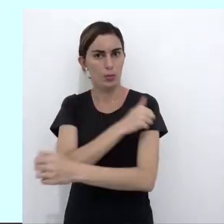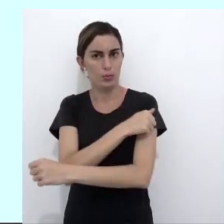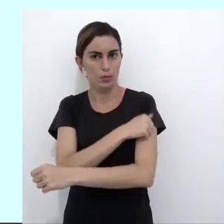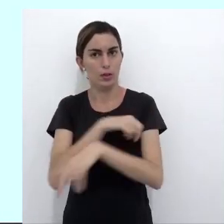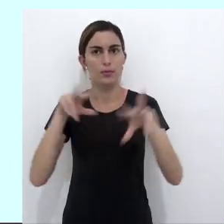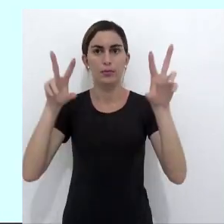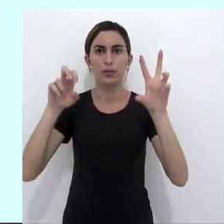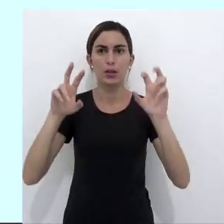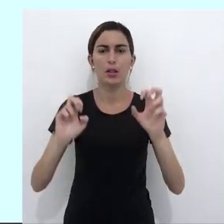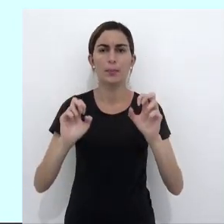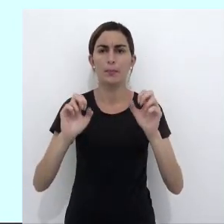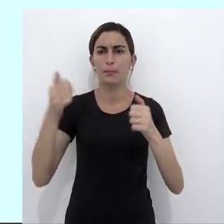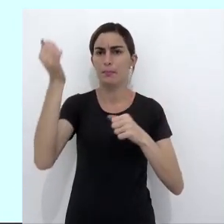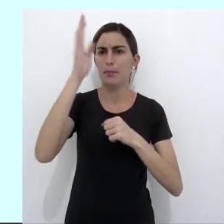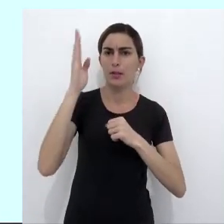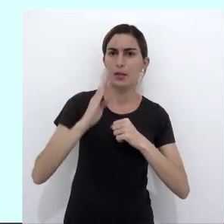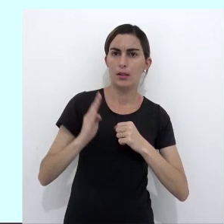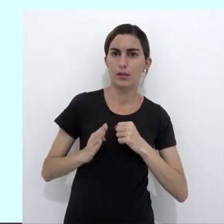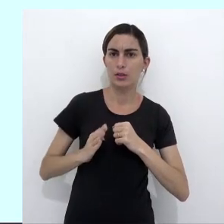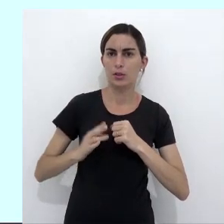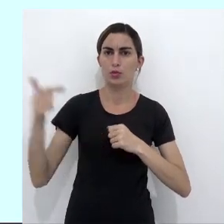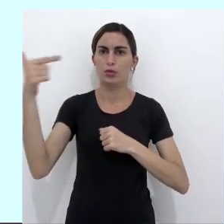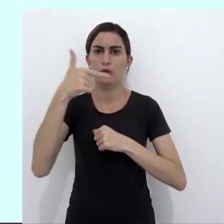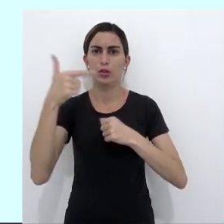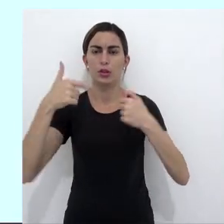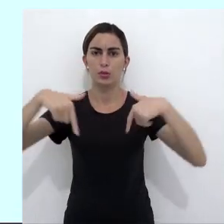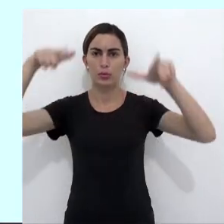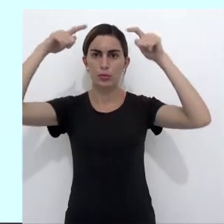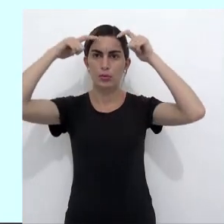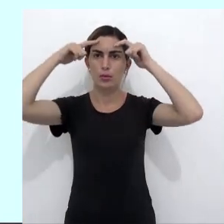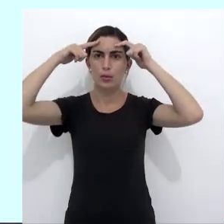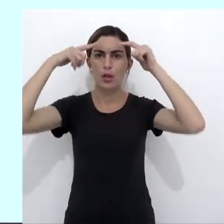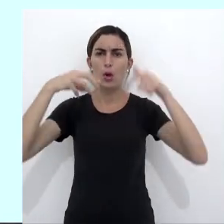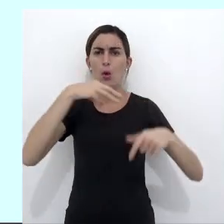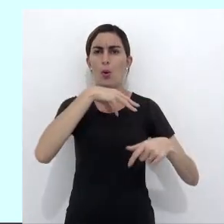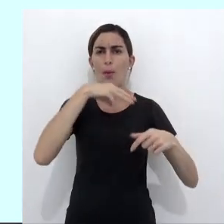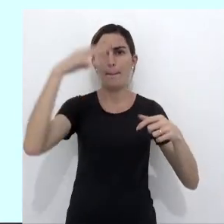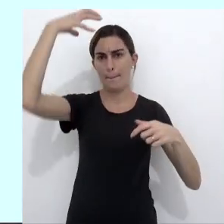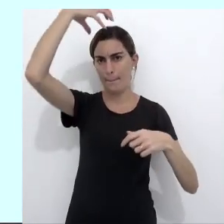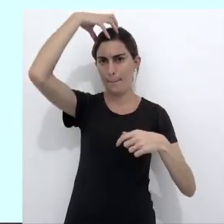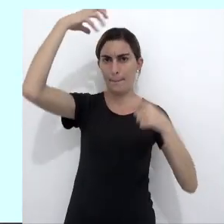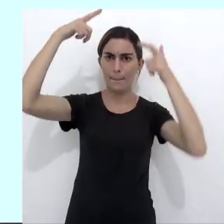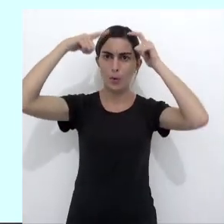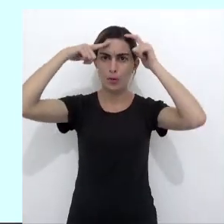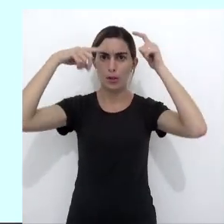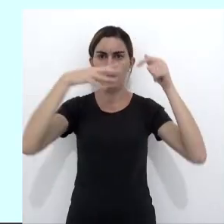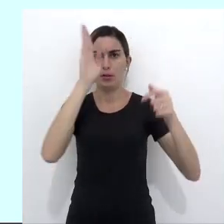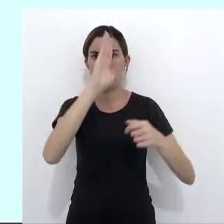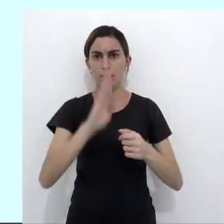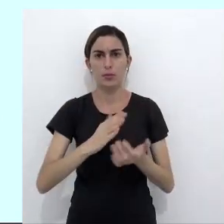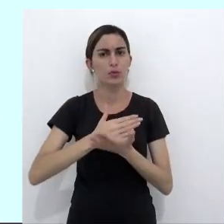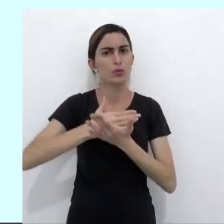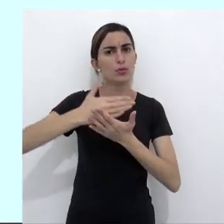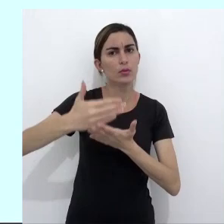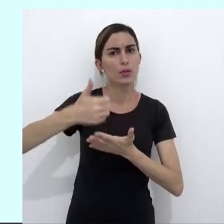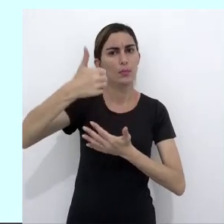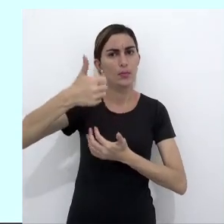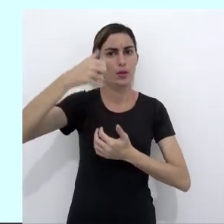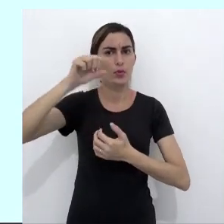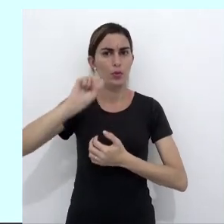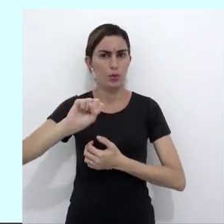cuja temática é Brasil, Segundo Reinado. A monarquia no Brasil teve início